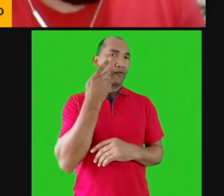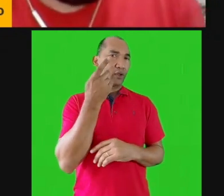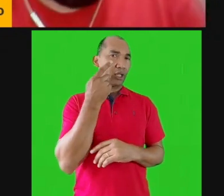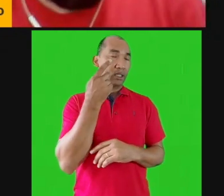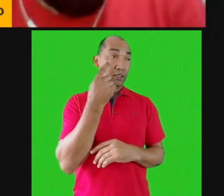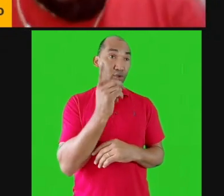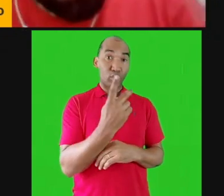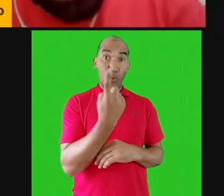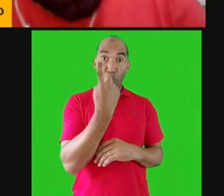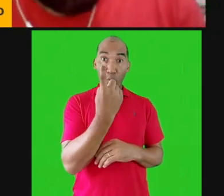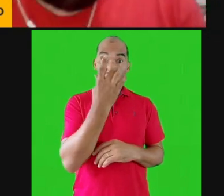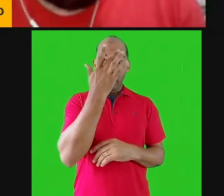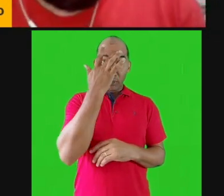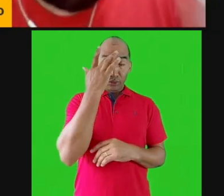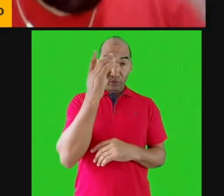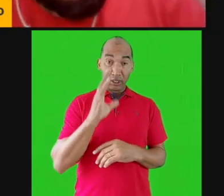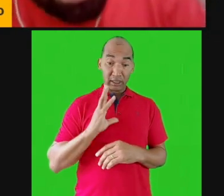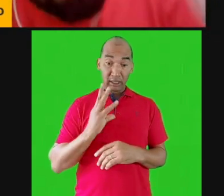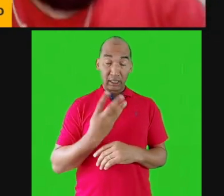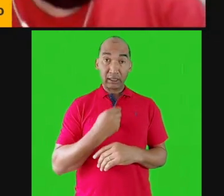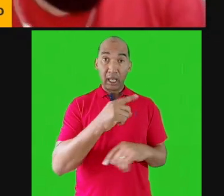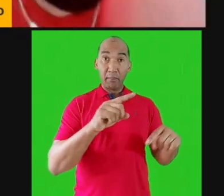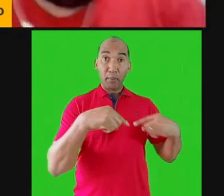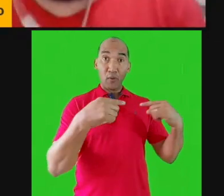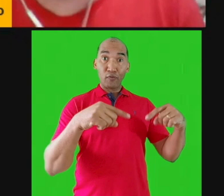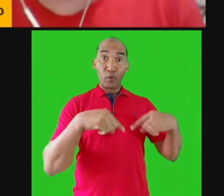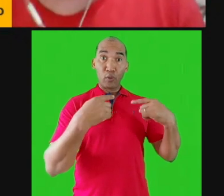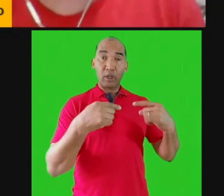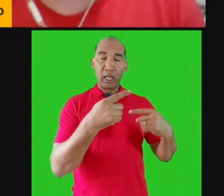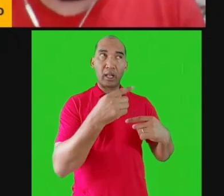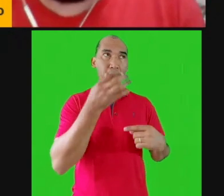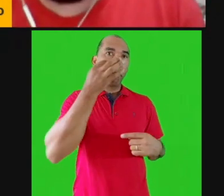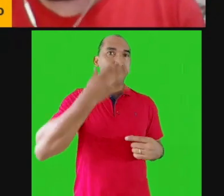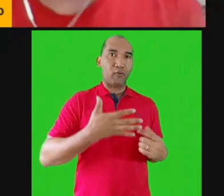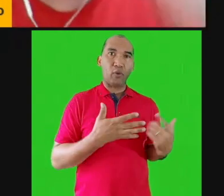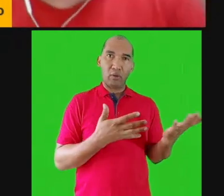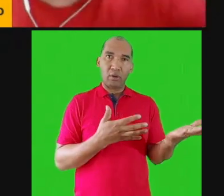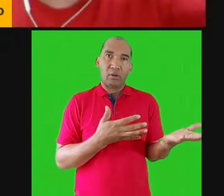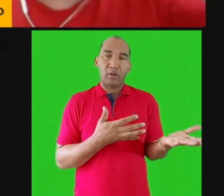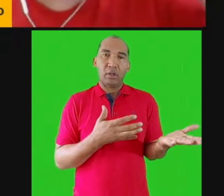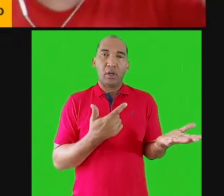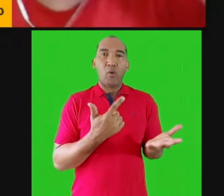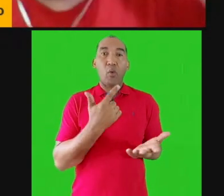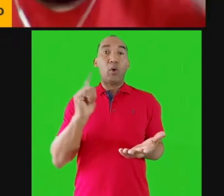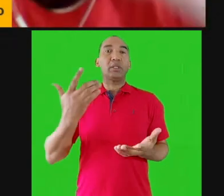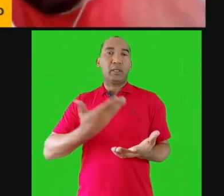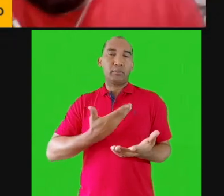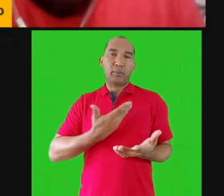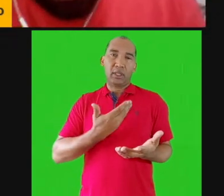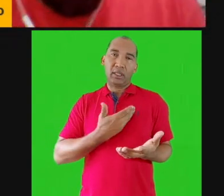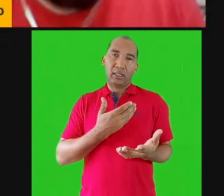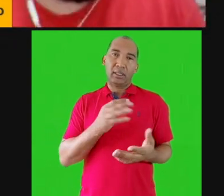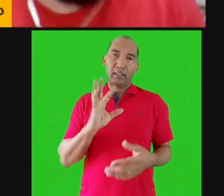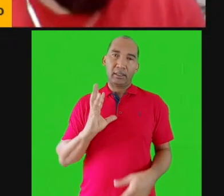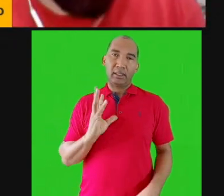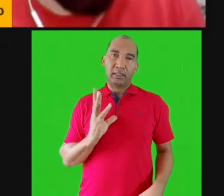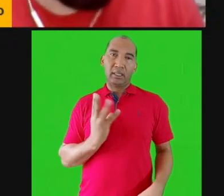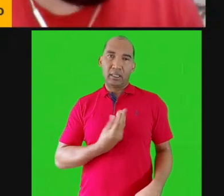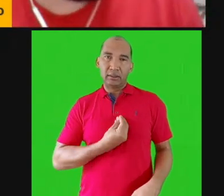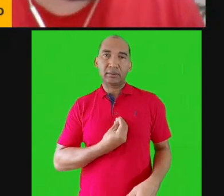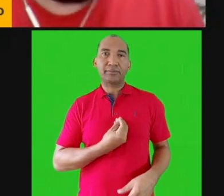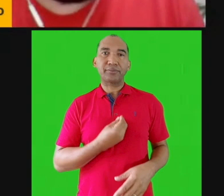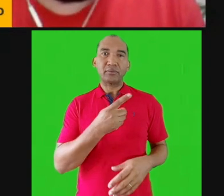Fortaleza, e era a única pessoa trans que estava ali, e ela me provocou que isso acontecesse. E outra amiga minha que é trans,